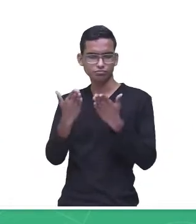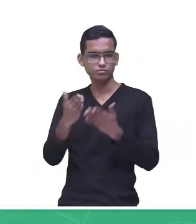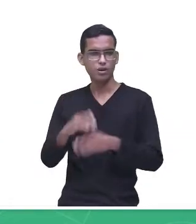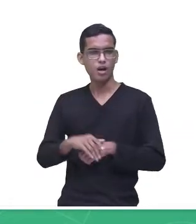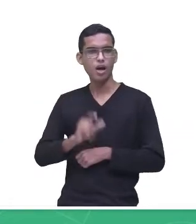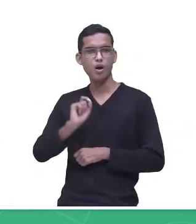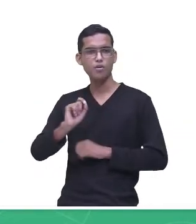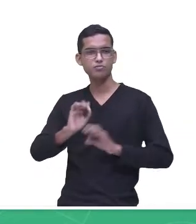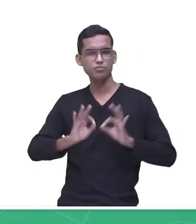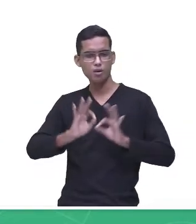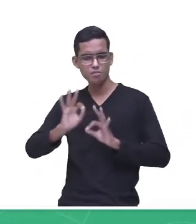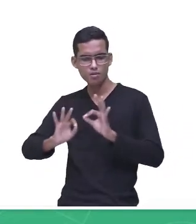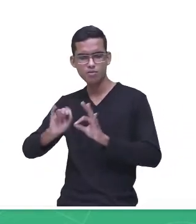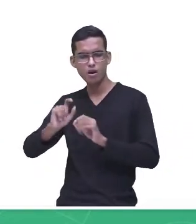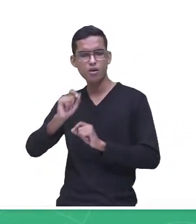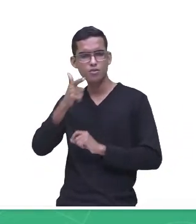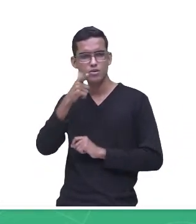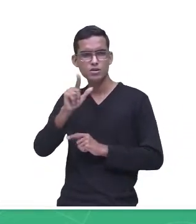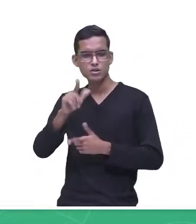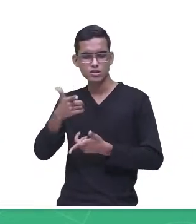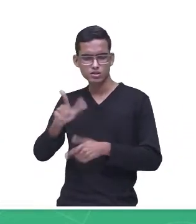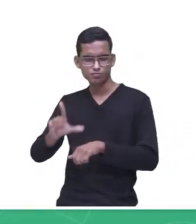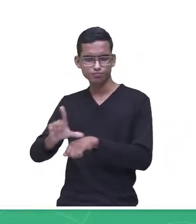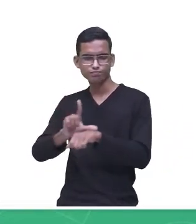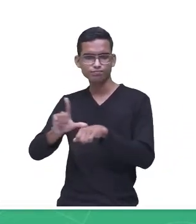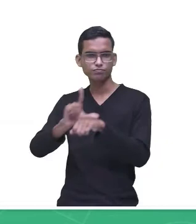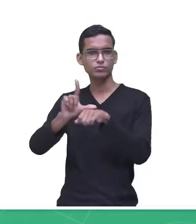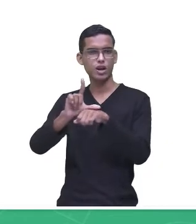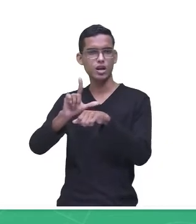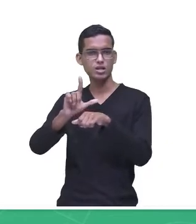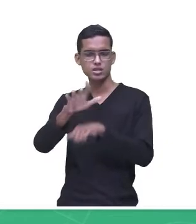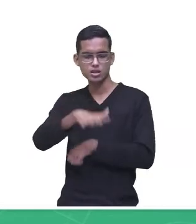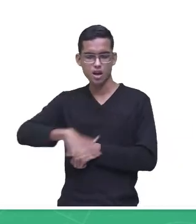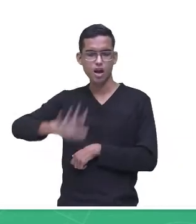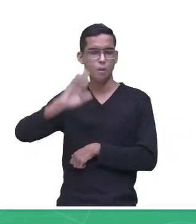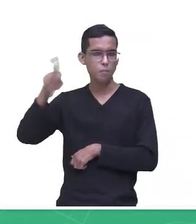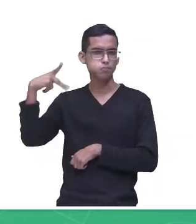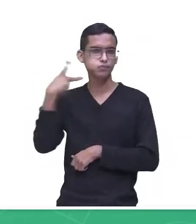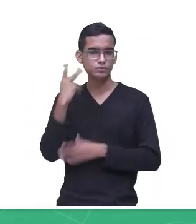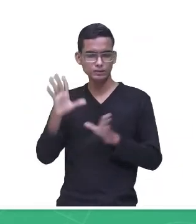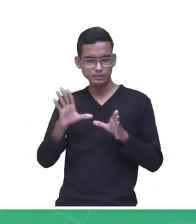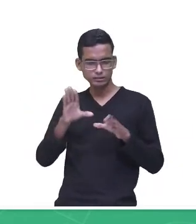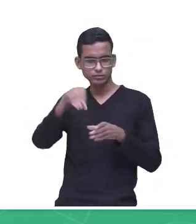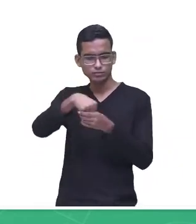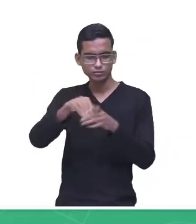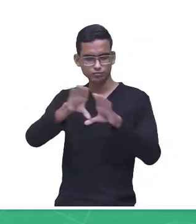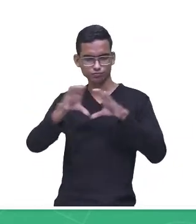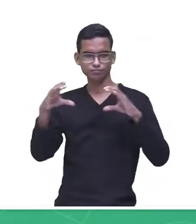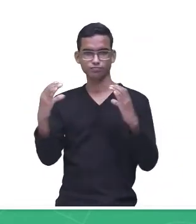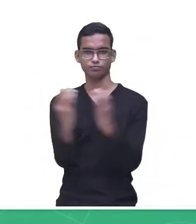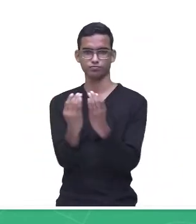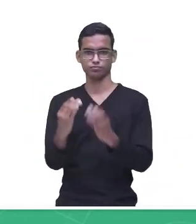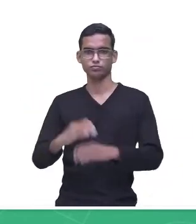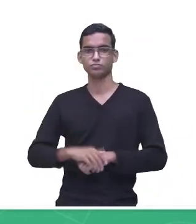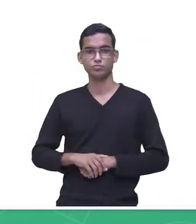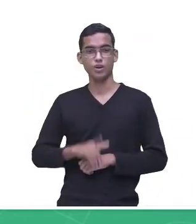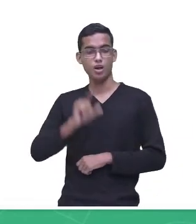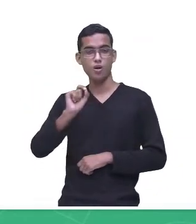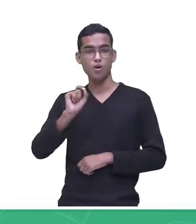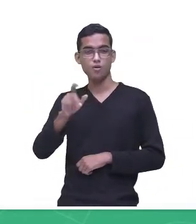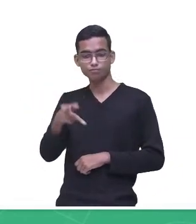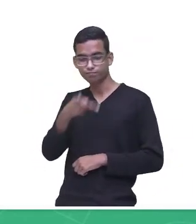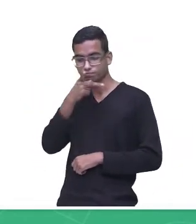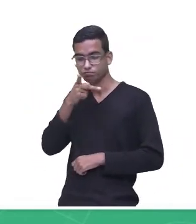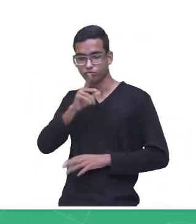preparados para se tornarem líderes políticos dentro da comunidade. E Platão foi preparado para isso. Tá? Só que no